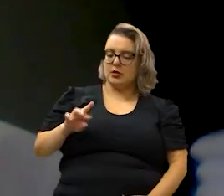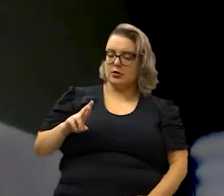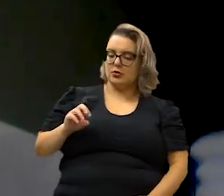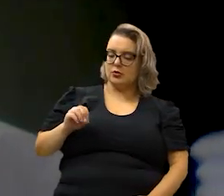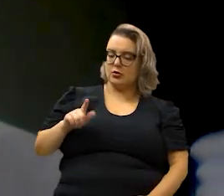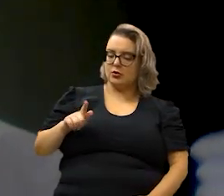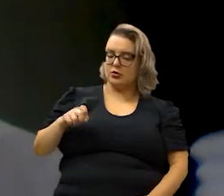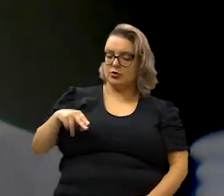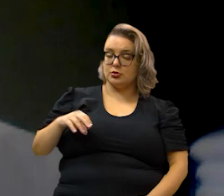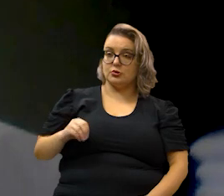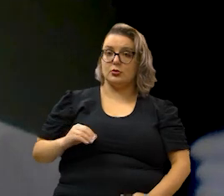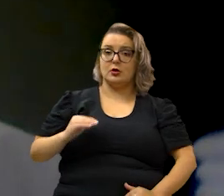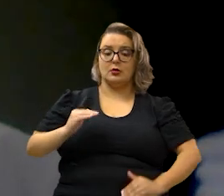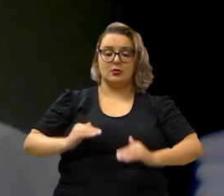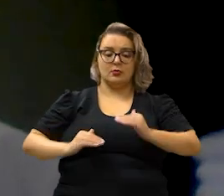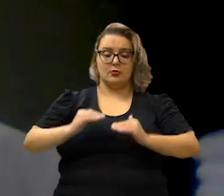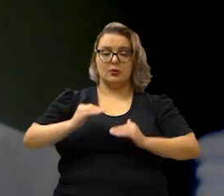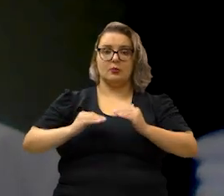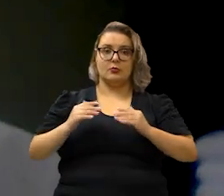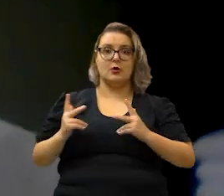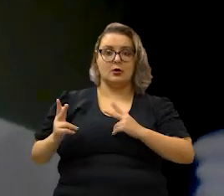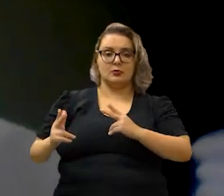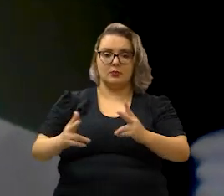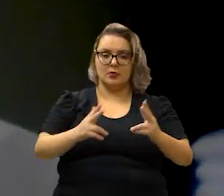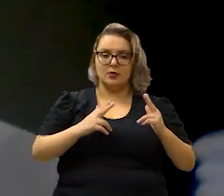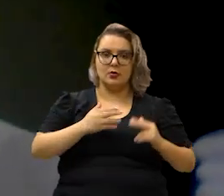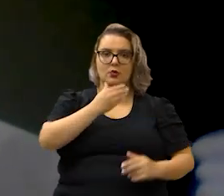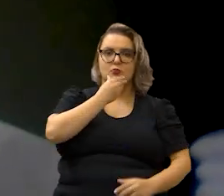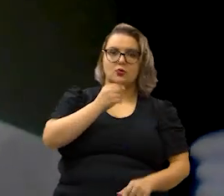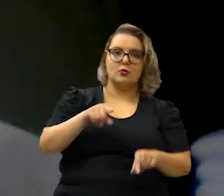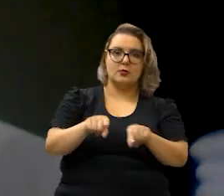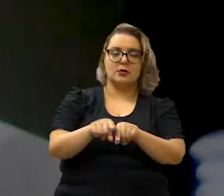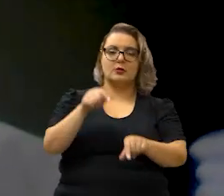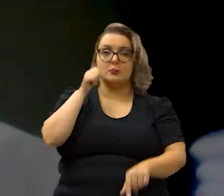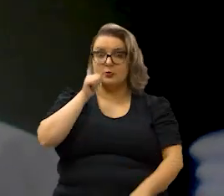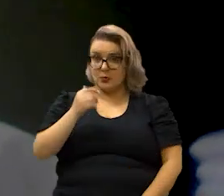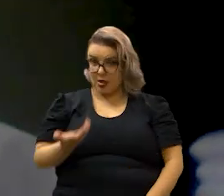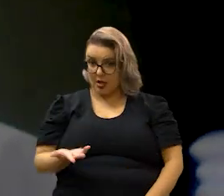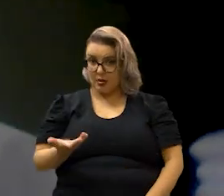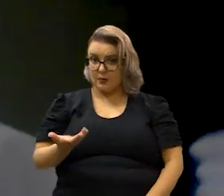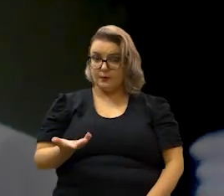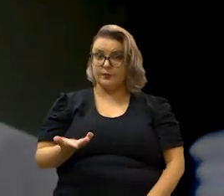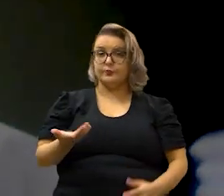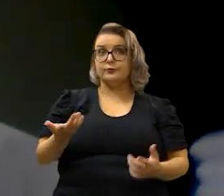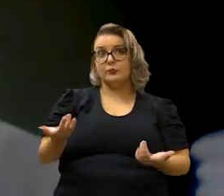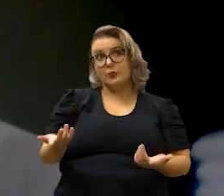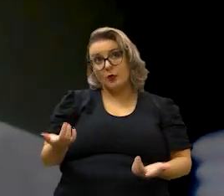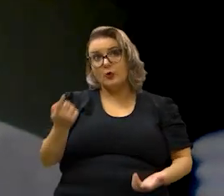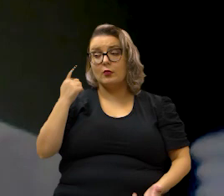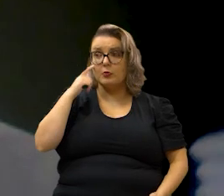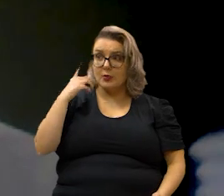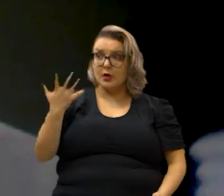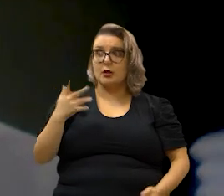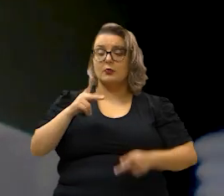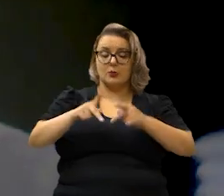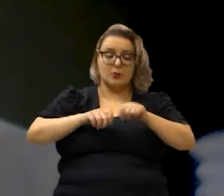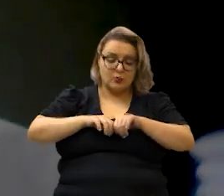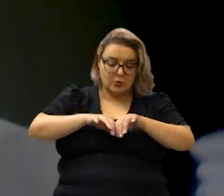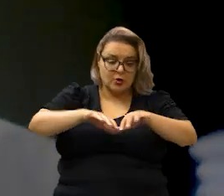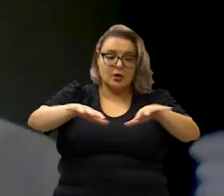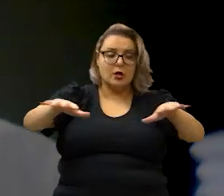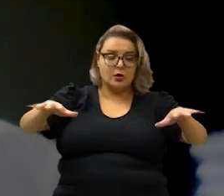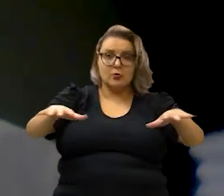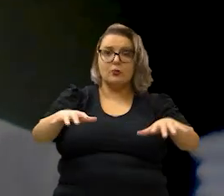estrógenos, isso se equilibra de maneira geral. Infarto é, via de regra, numa distribuição